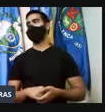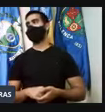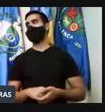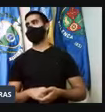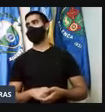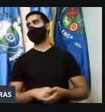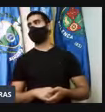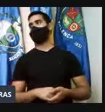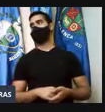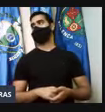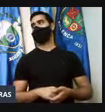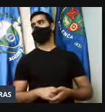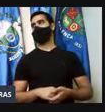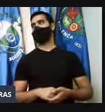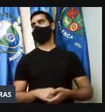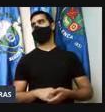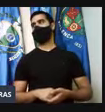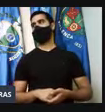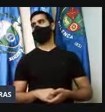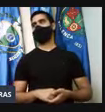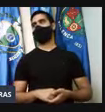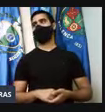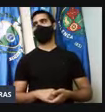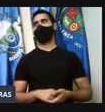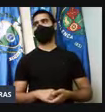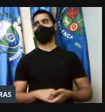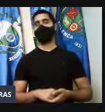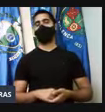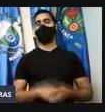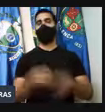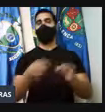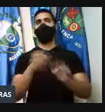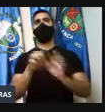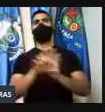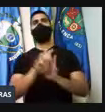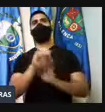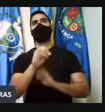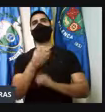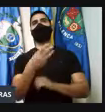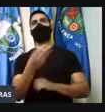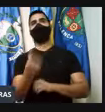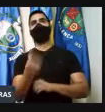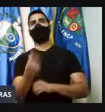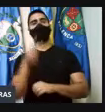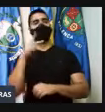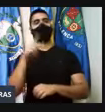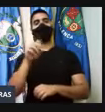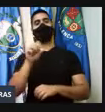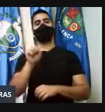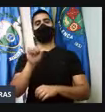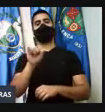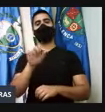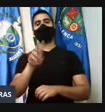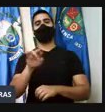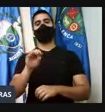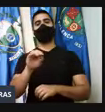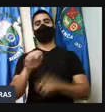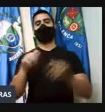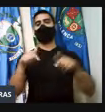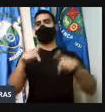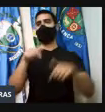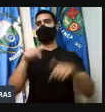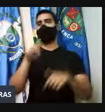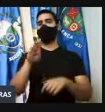Parecer da Comissão de Constituição, Justiça e Redação, projeto de resolução 036/2020, vereador Silvio Graça. Fica concedido o título